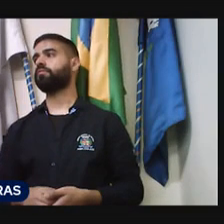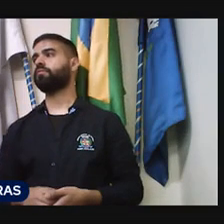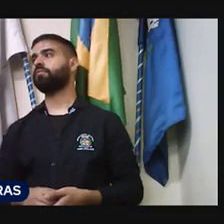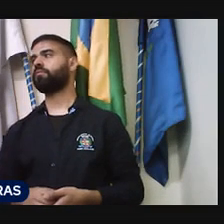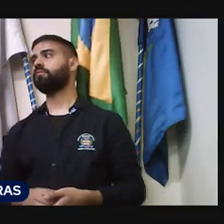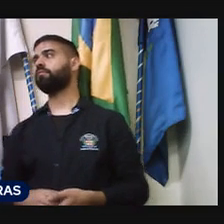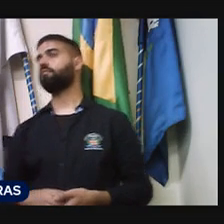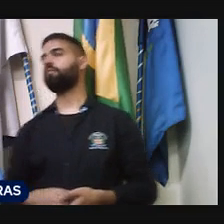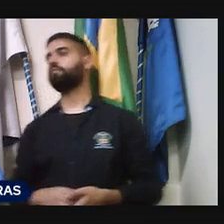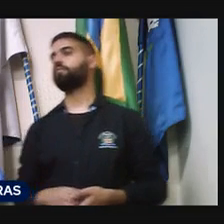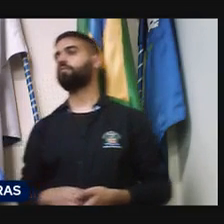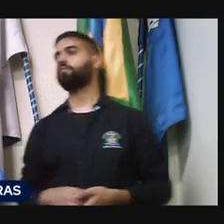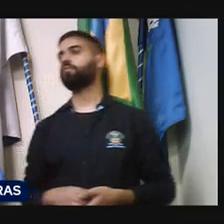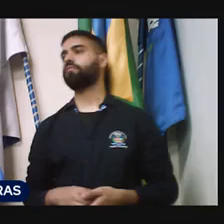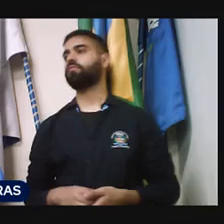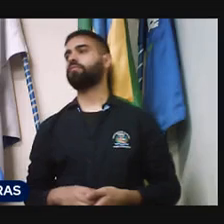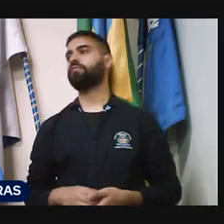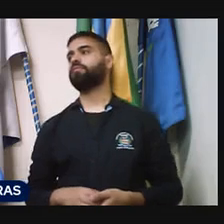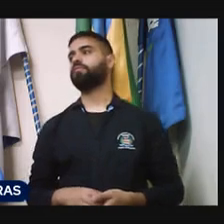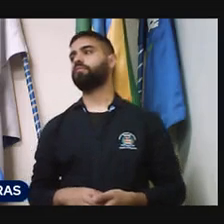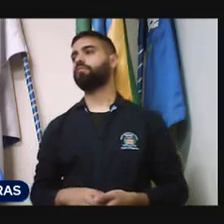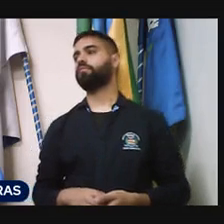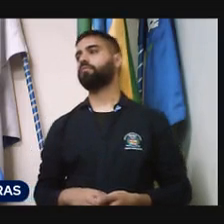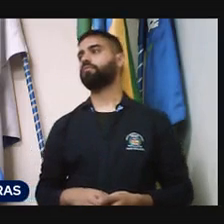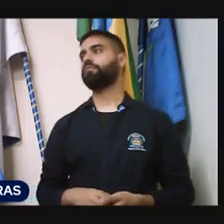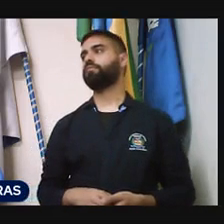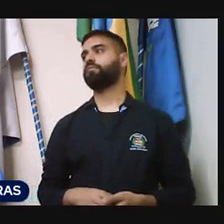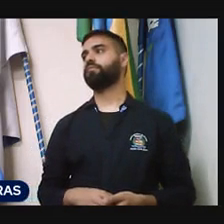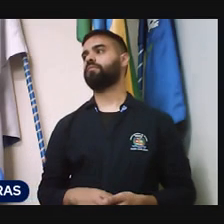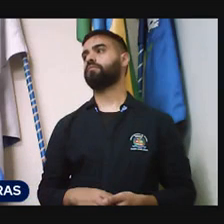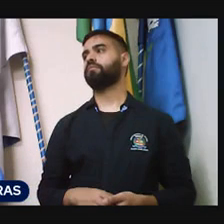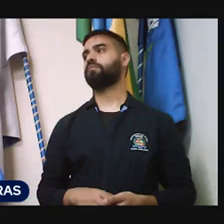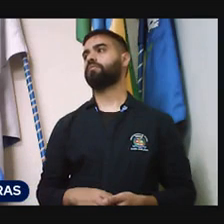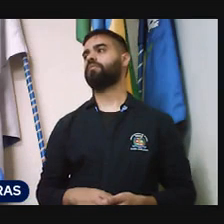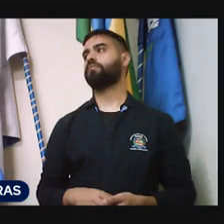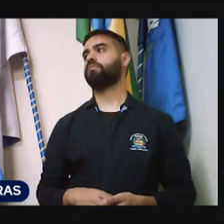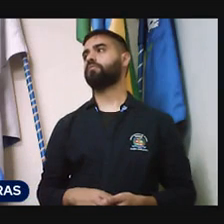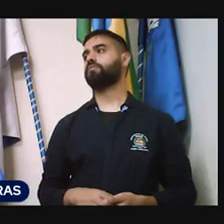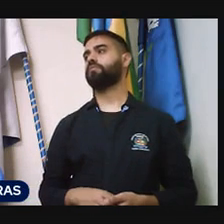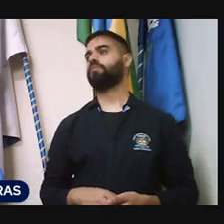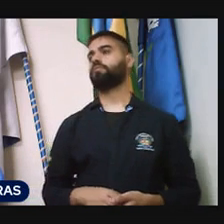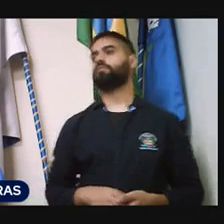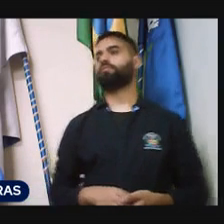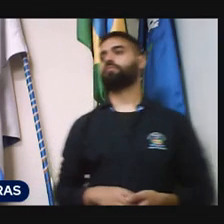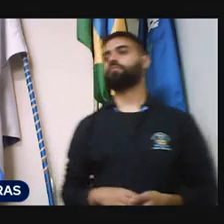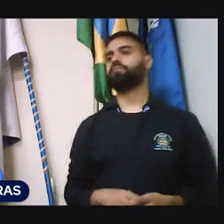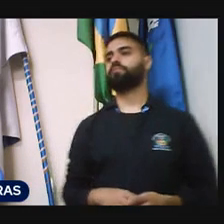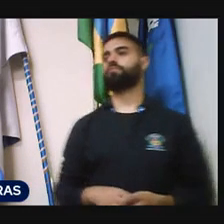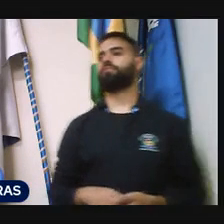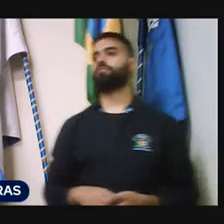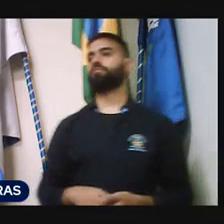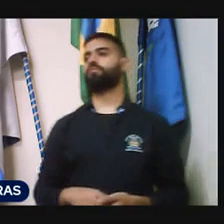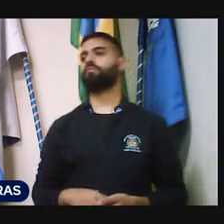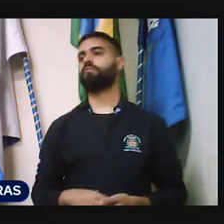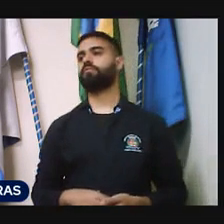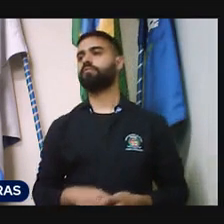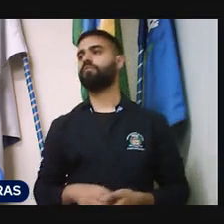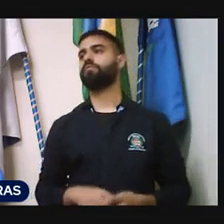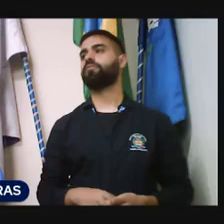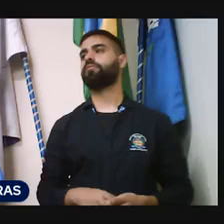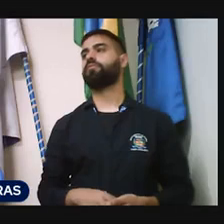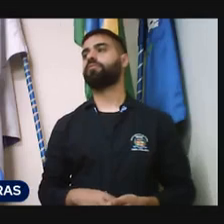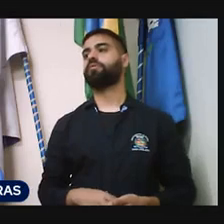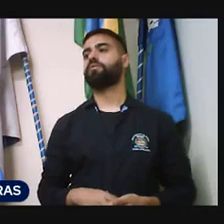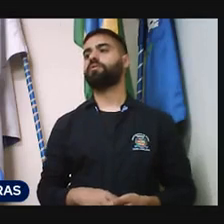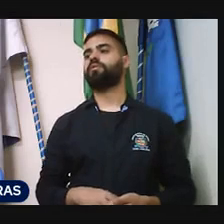o requerimento da vereadora Fabiane Vasconcellos vai entrar na loja vai cedo porque ele vai a primeira